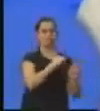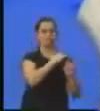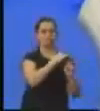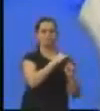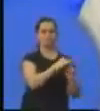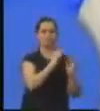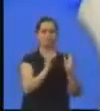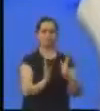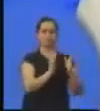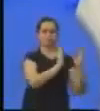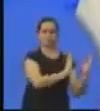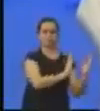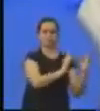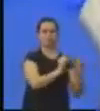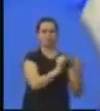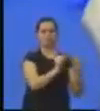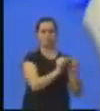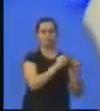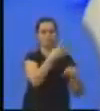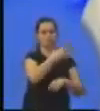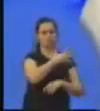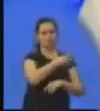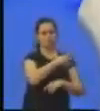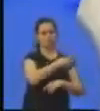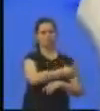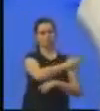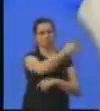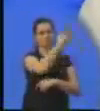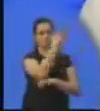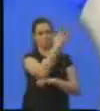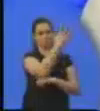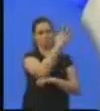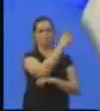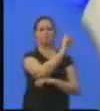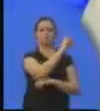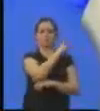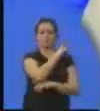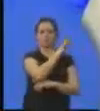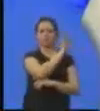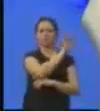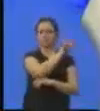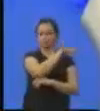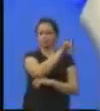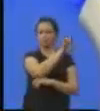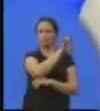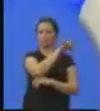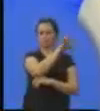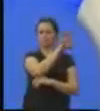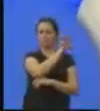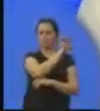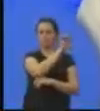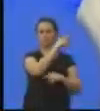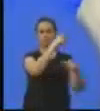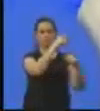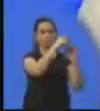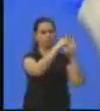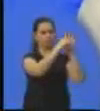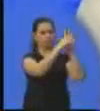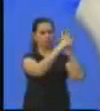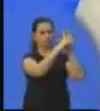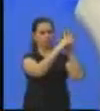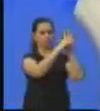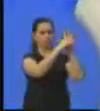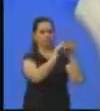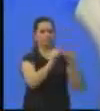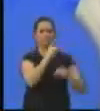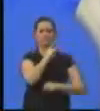no segundo quadrante ou no quarto quadrante, eu vou ter valores de tangente negativos. Aí eu